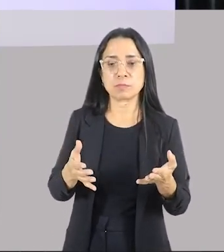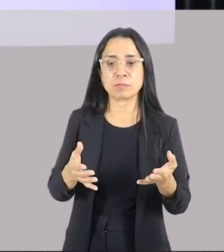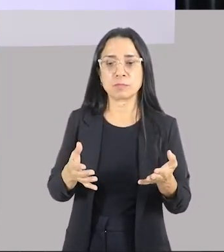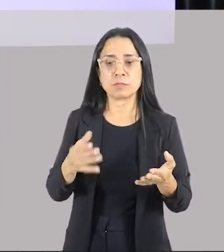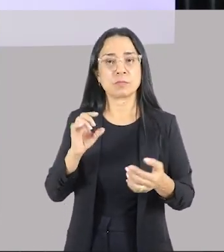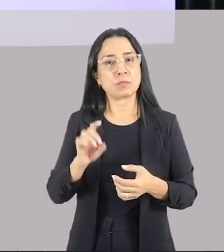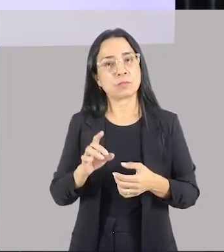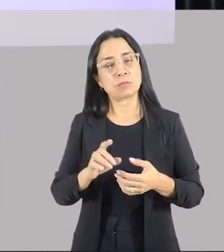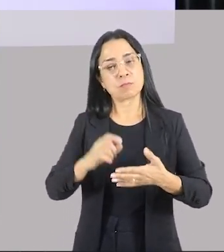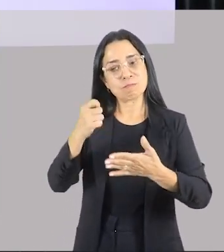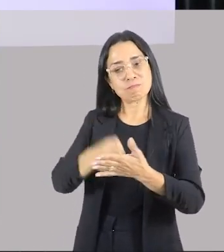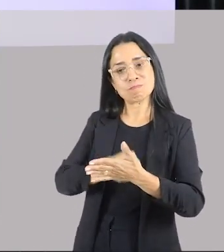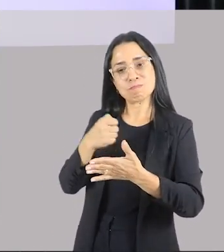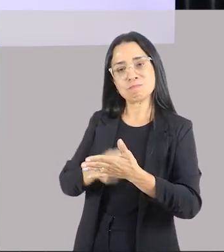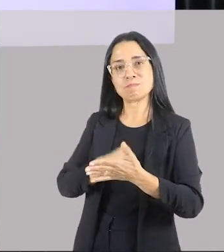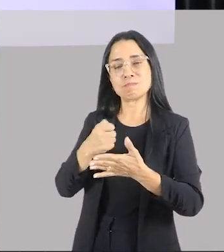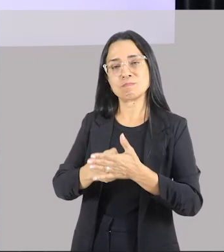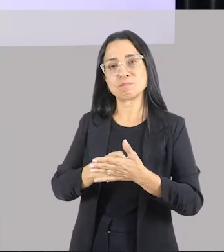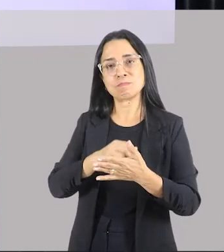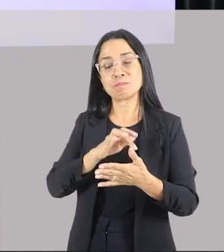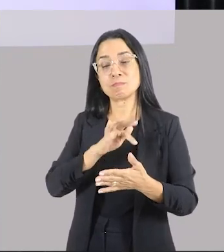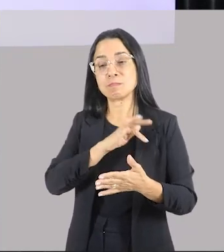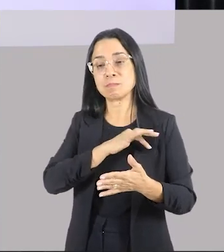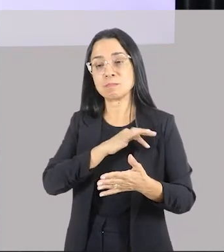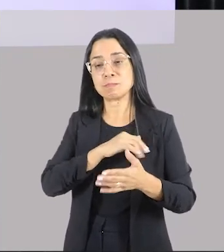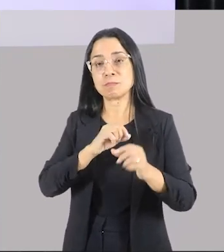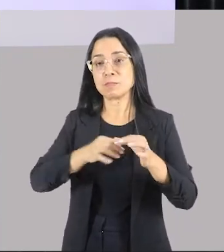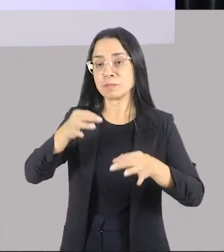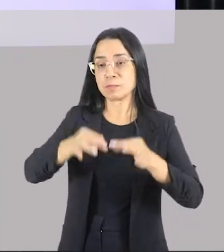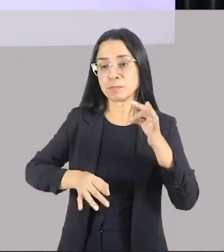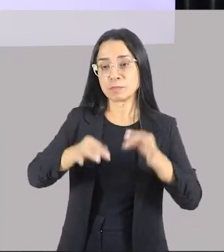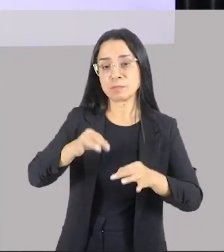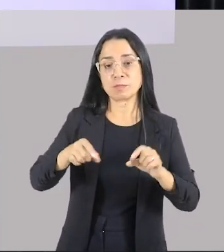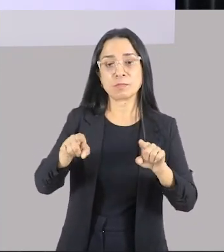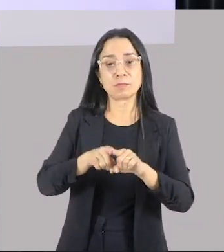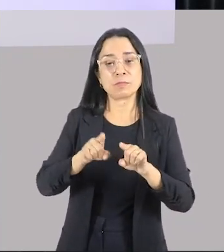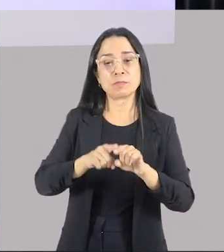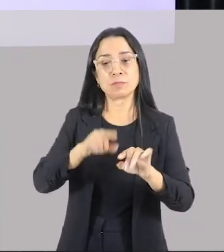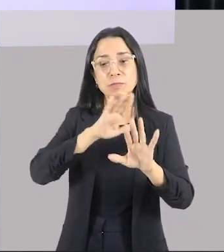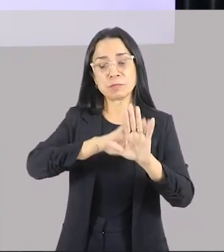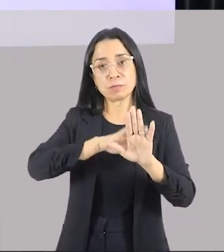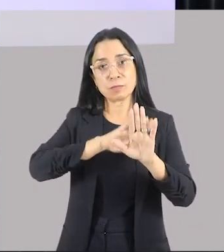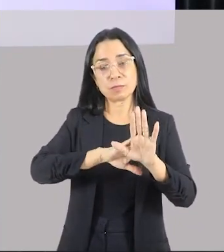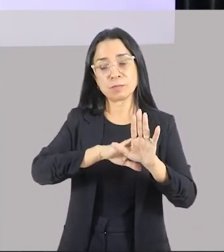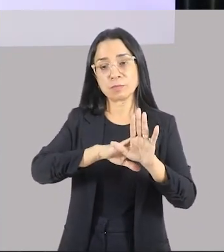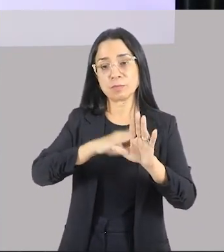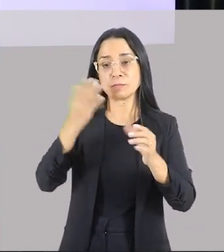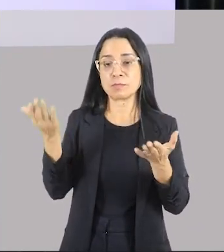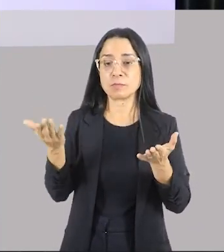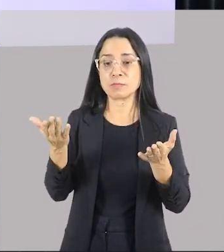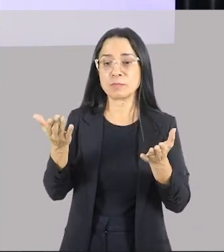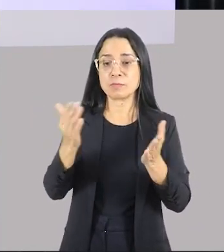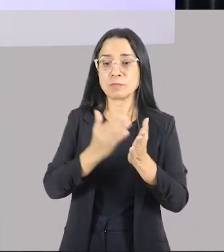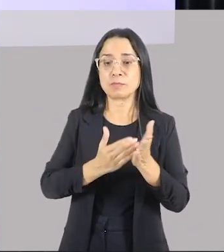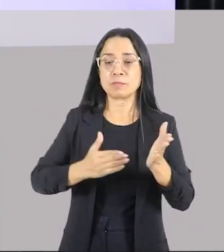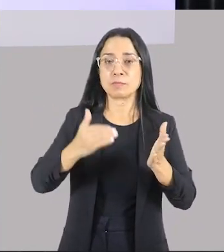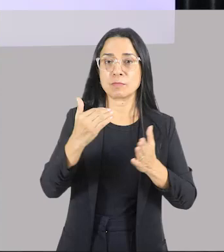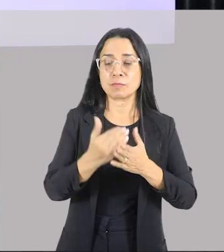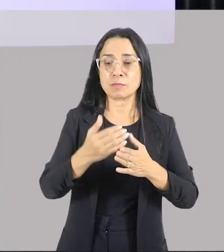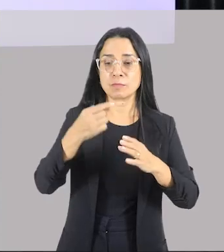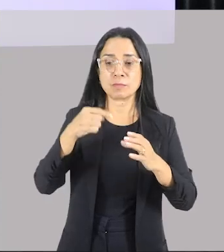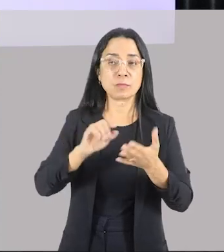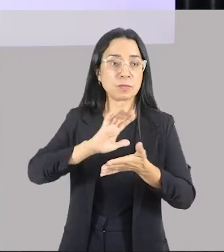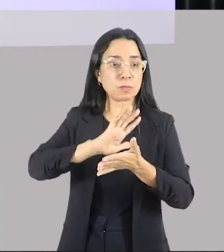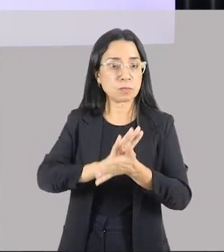a repressão policial e judicial, mas também com a ideologia predominante, né, que estava enraizada no preconceito e na